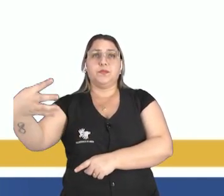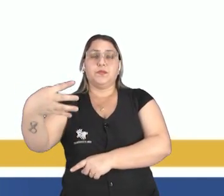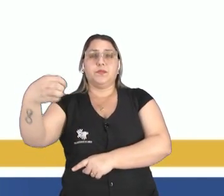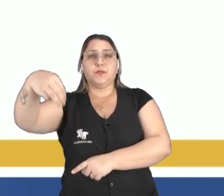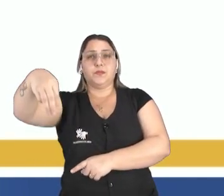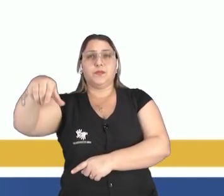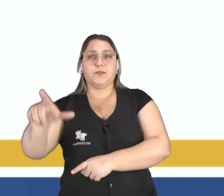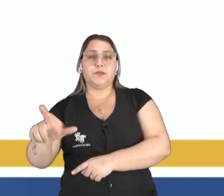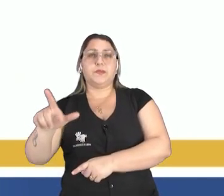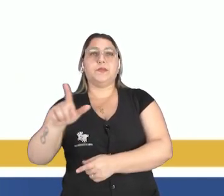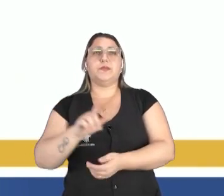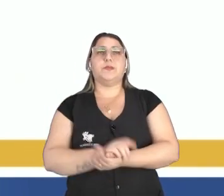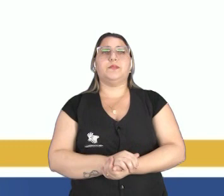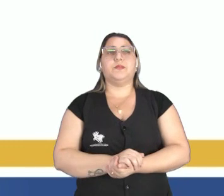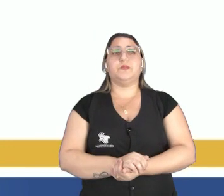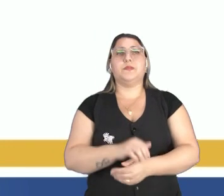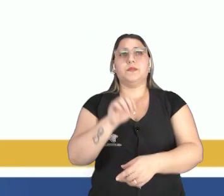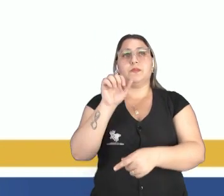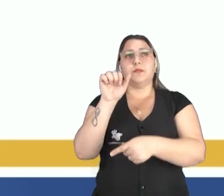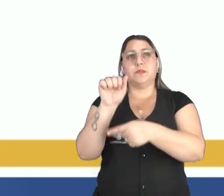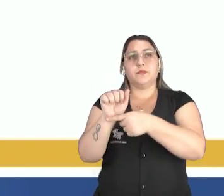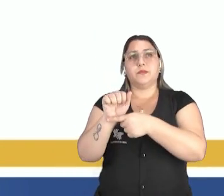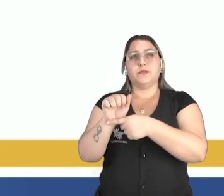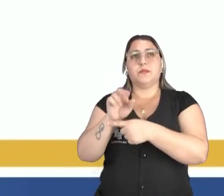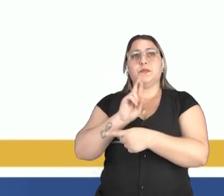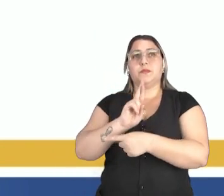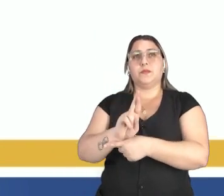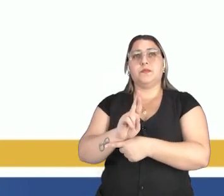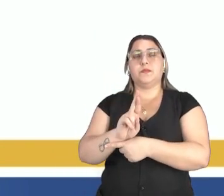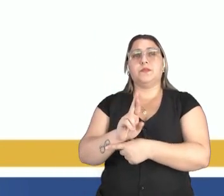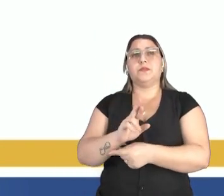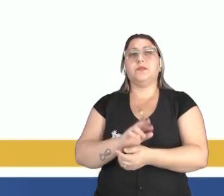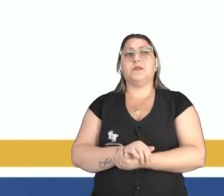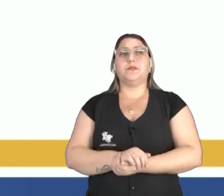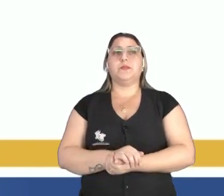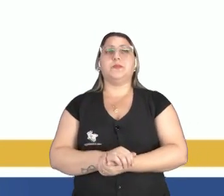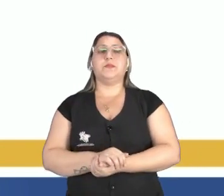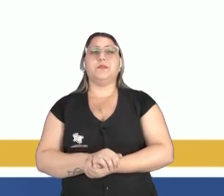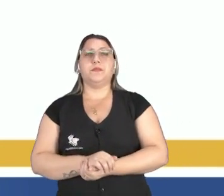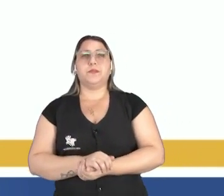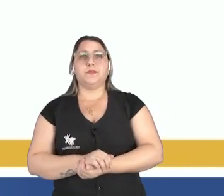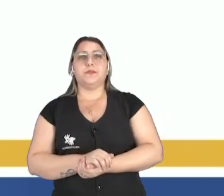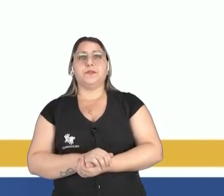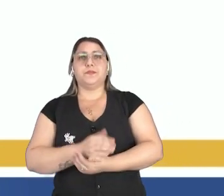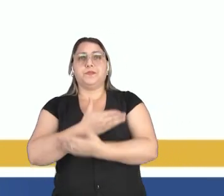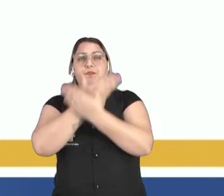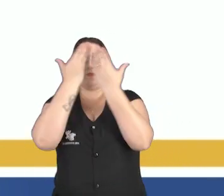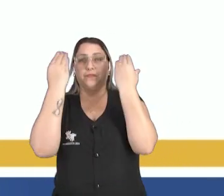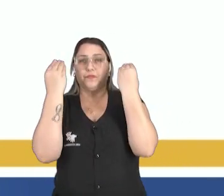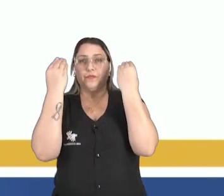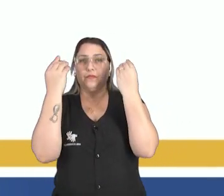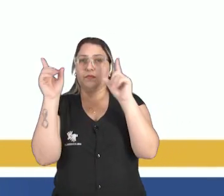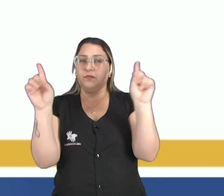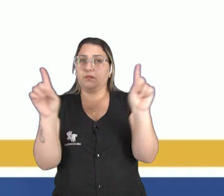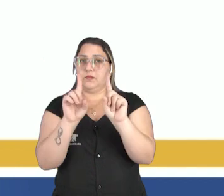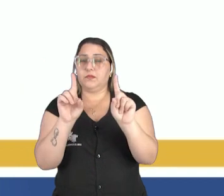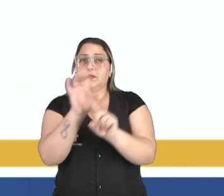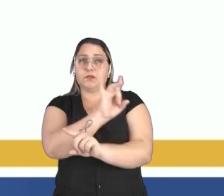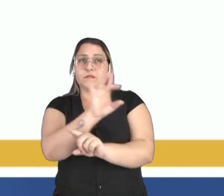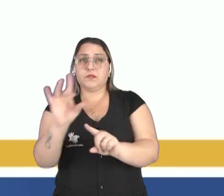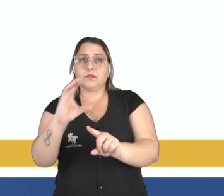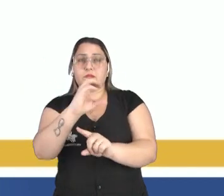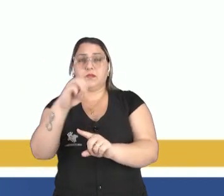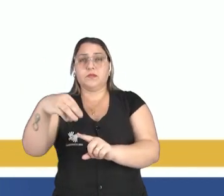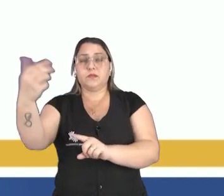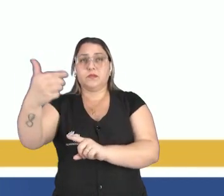vai me dar justamente a letra A. É só você prestar atenção nesse detalhe. Agora, outra coisa, não esquece não, cada